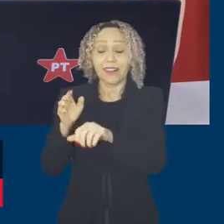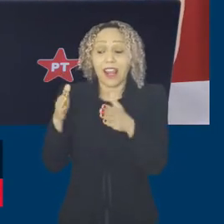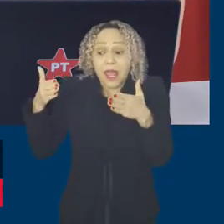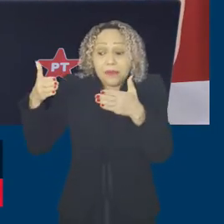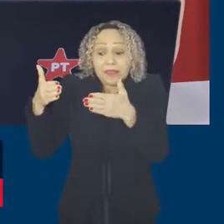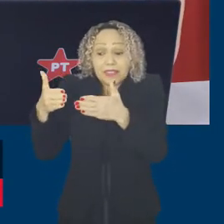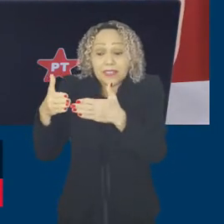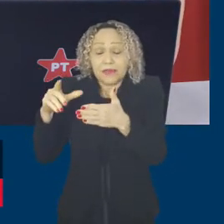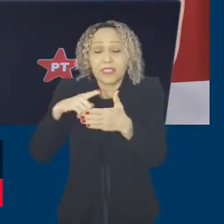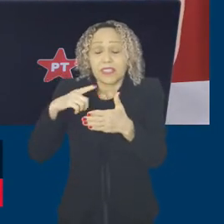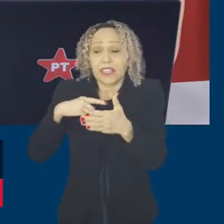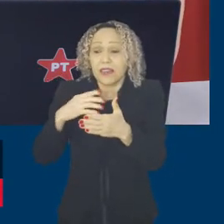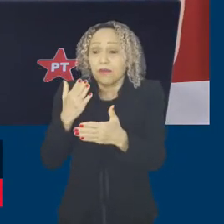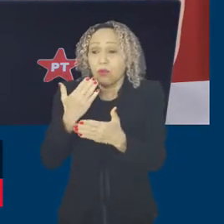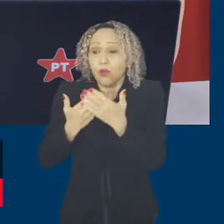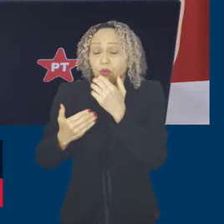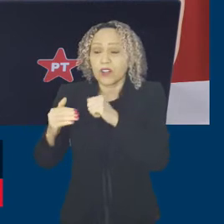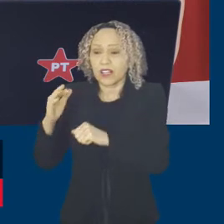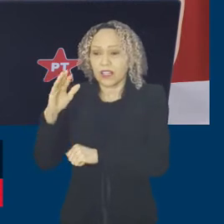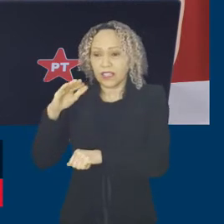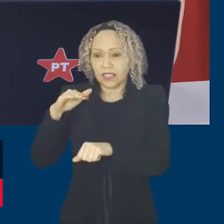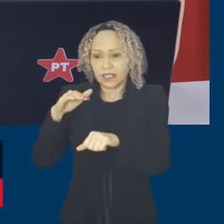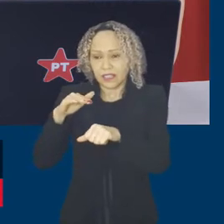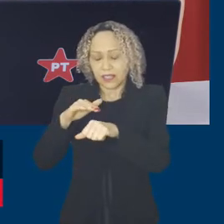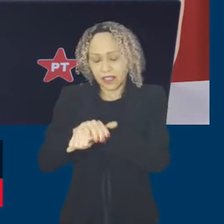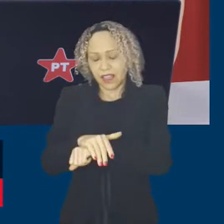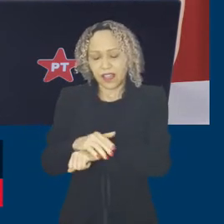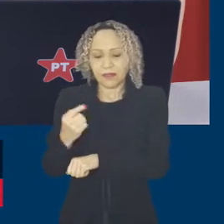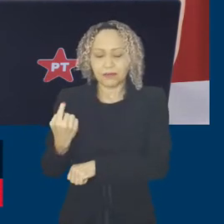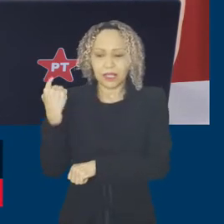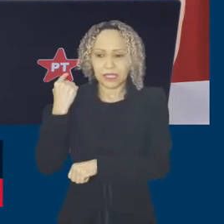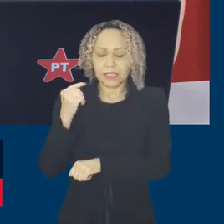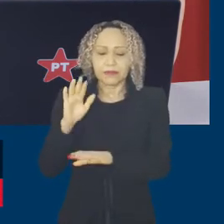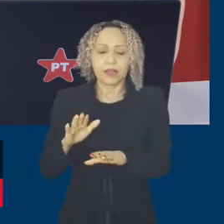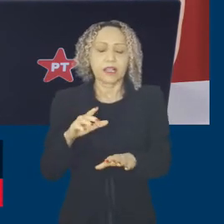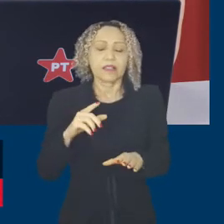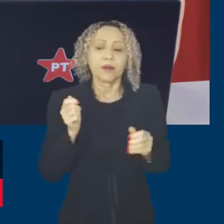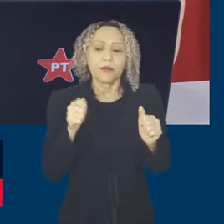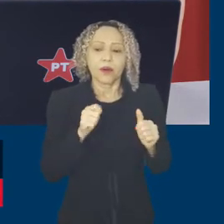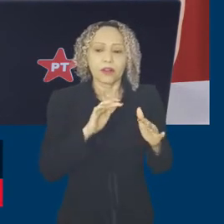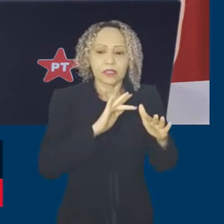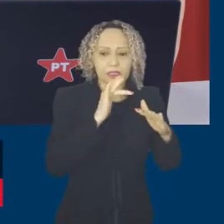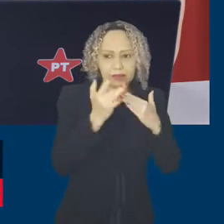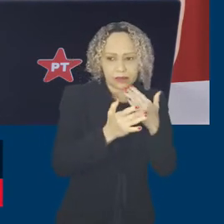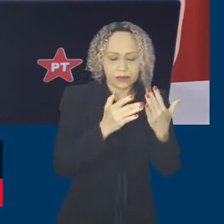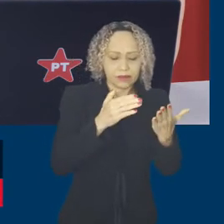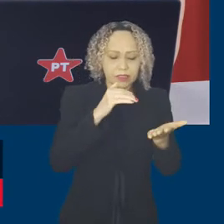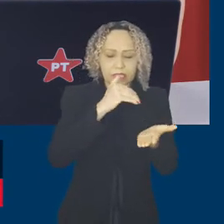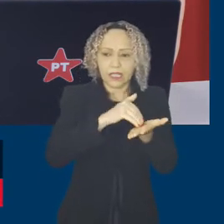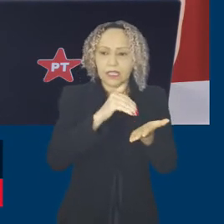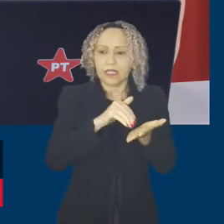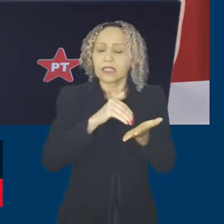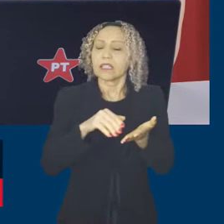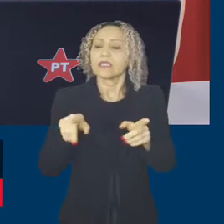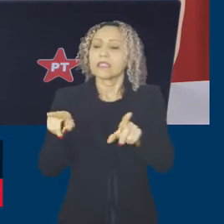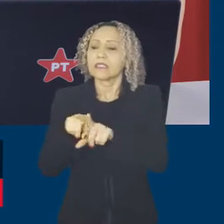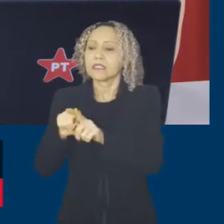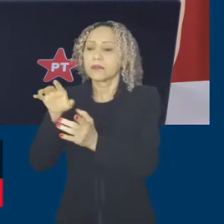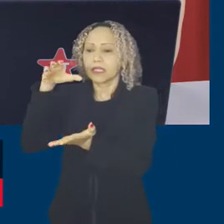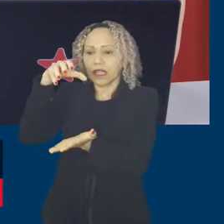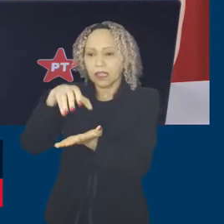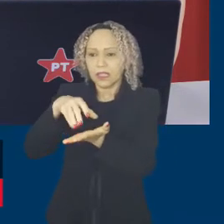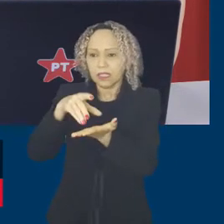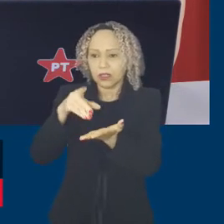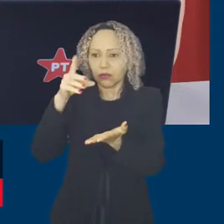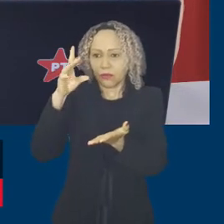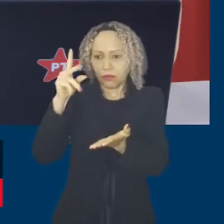nas nossas redes sociais, pode pedir o contato da secretaria ligando direto também. Na sede do PT, eles passam para a secretaria. Ligando